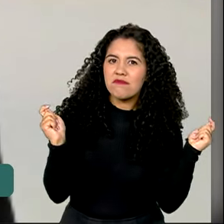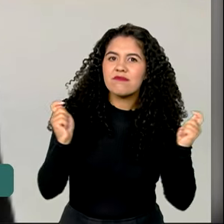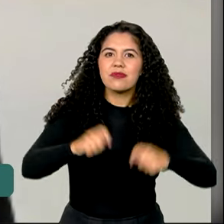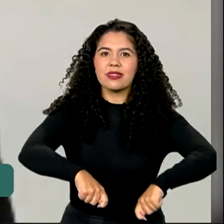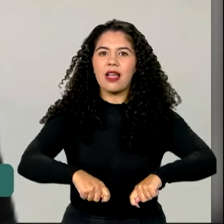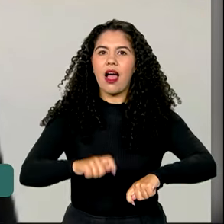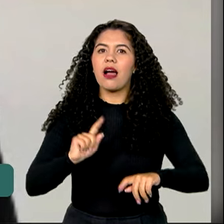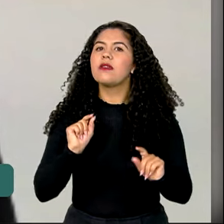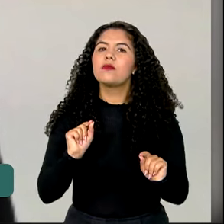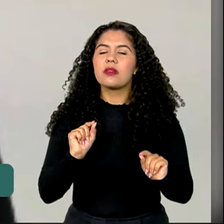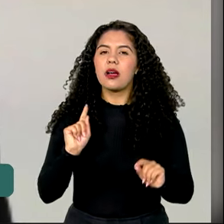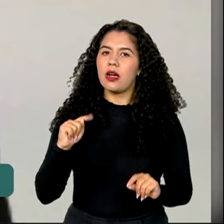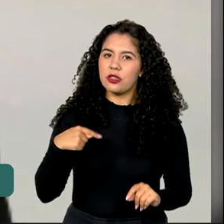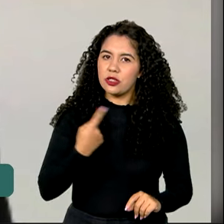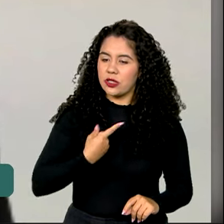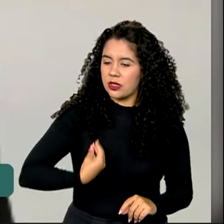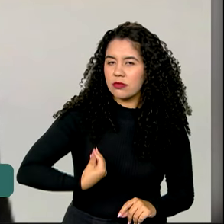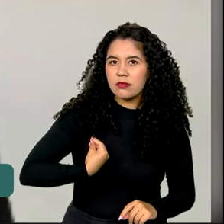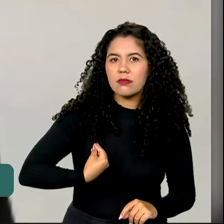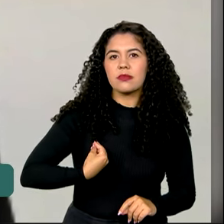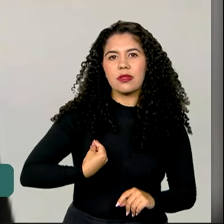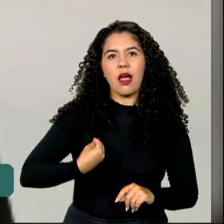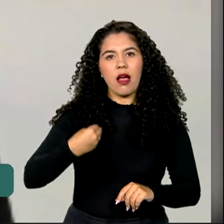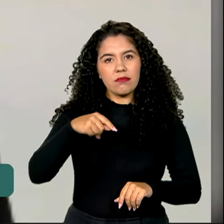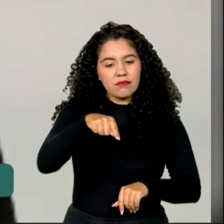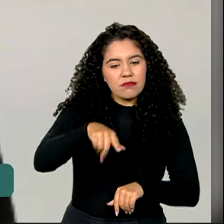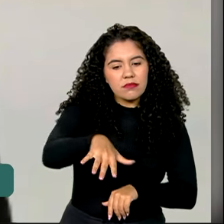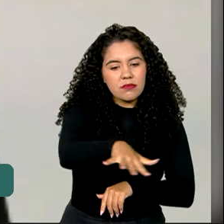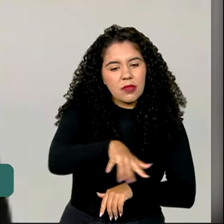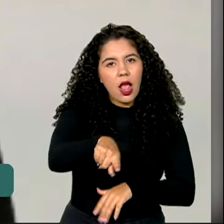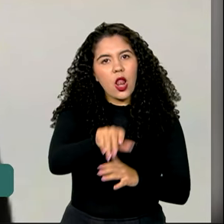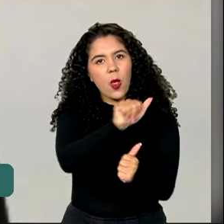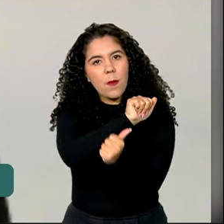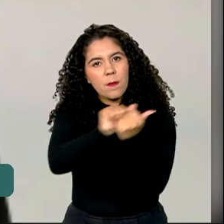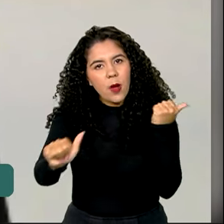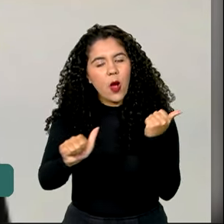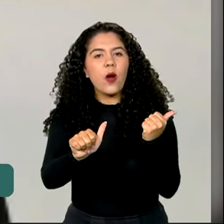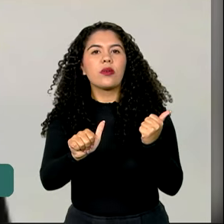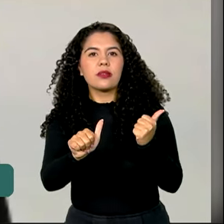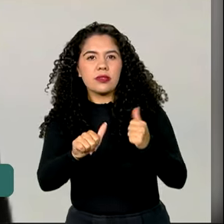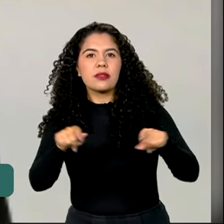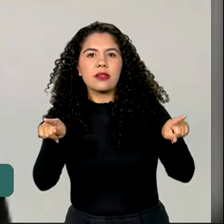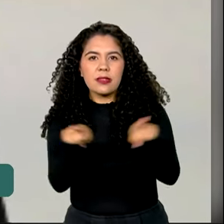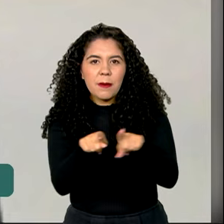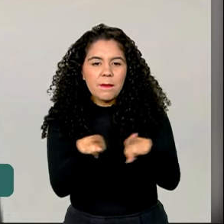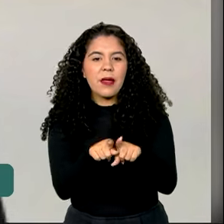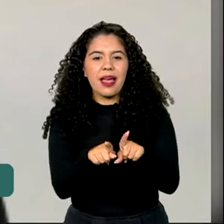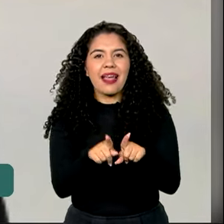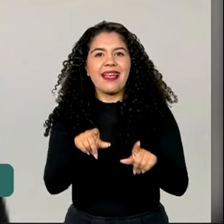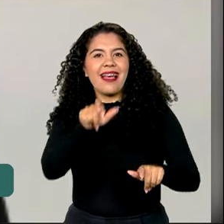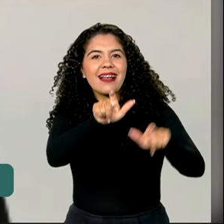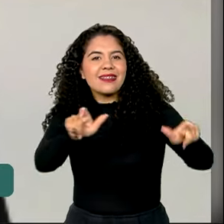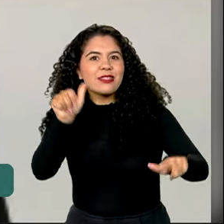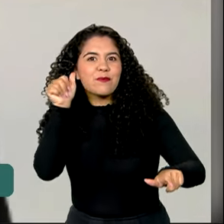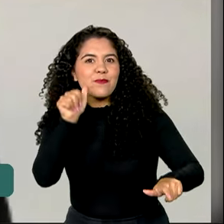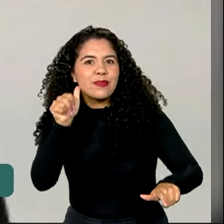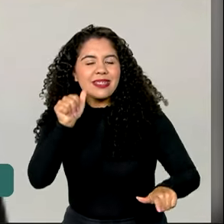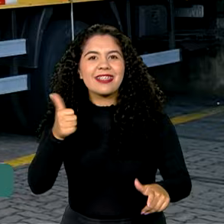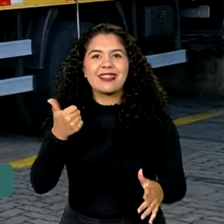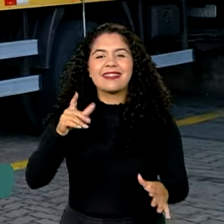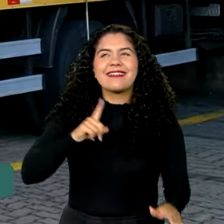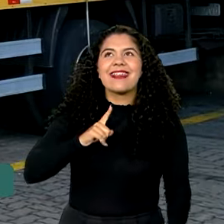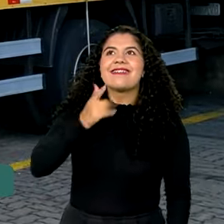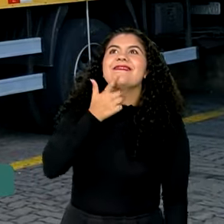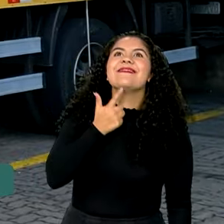estar presente nesse esporte assim que dinamiza, inquieta, né? Faz as meninas pequenas sonharem,